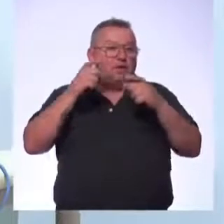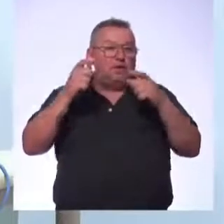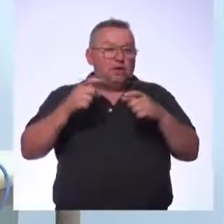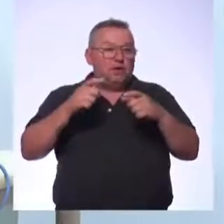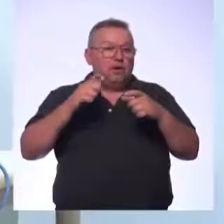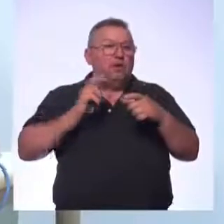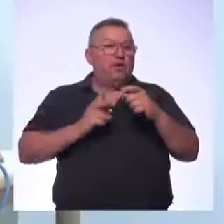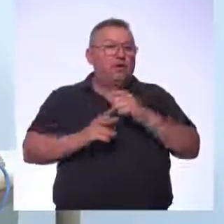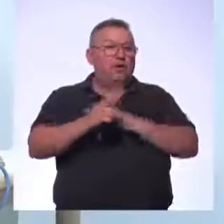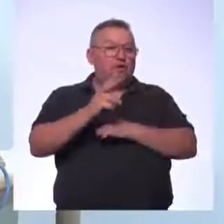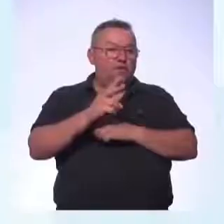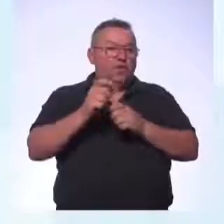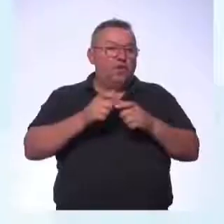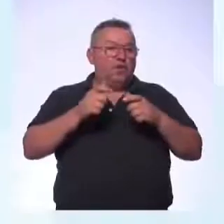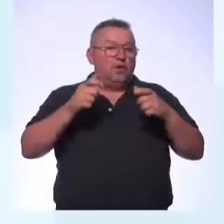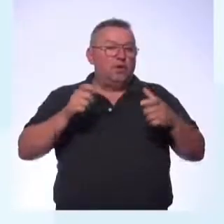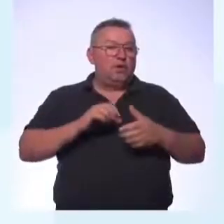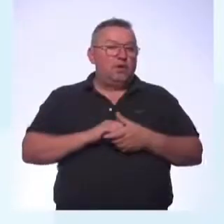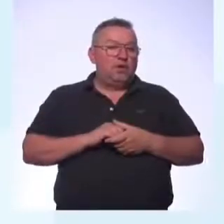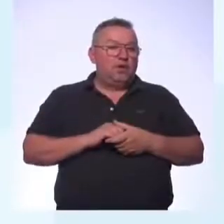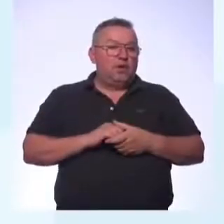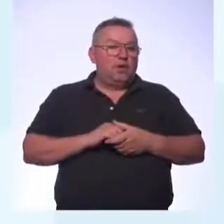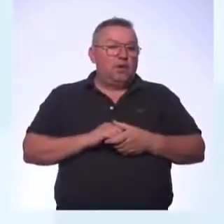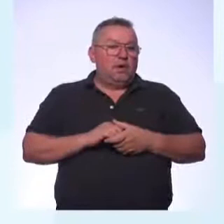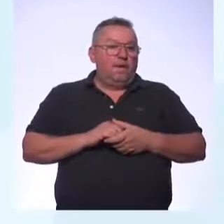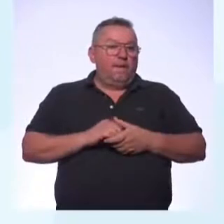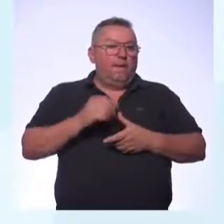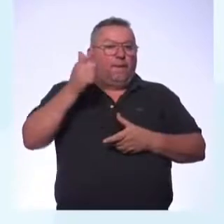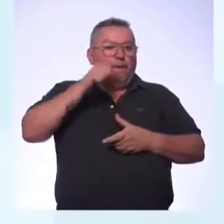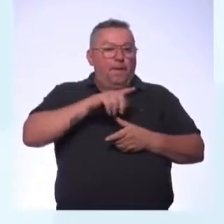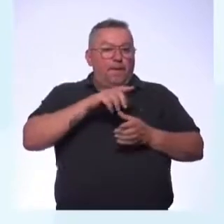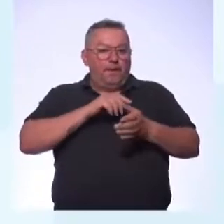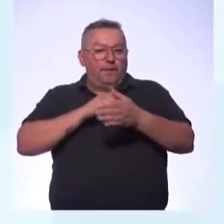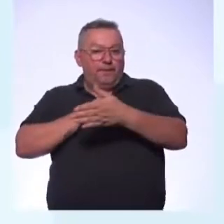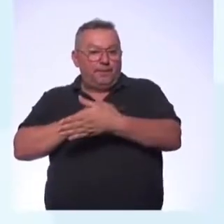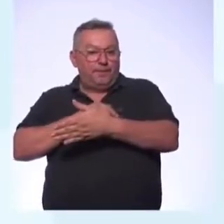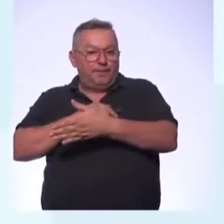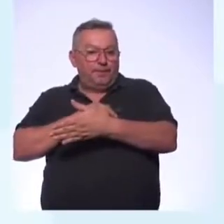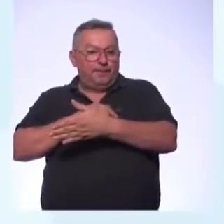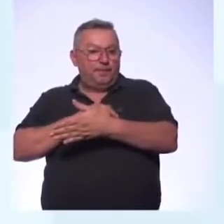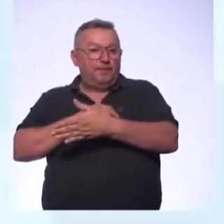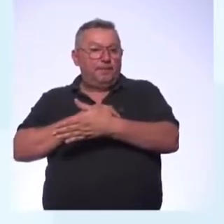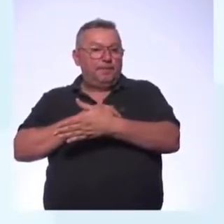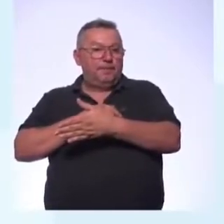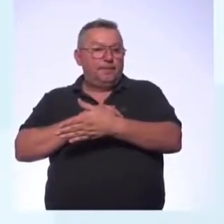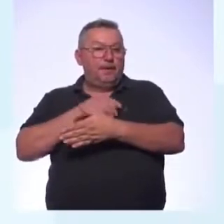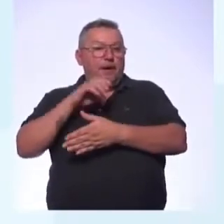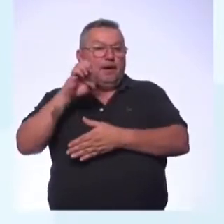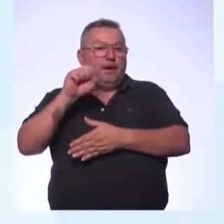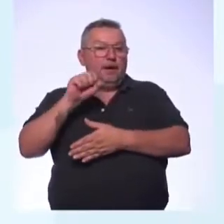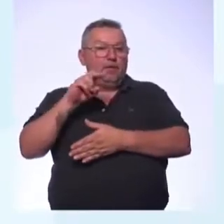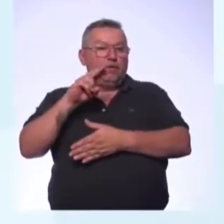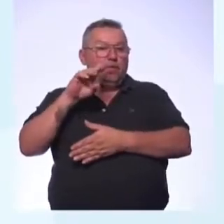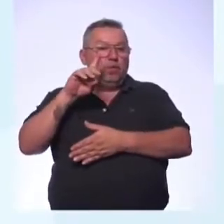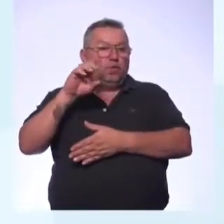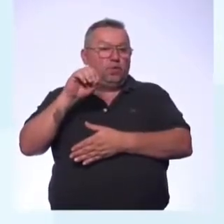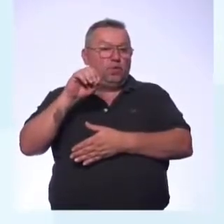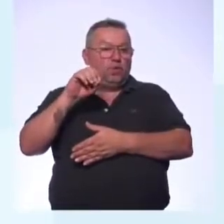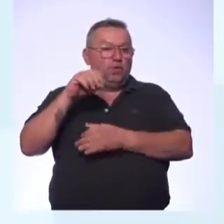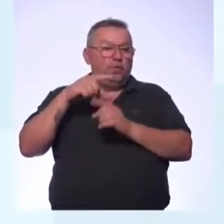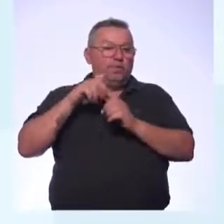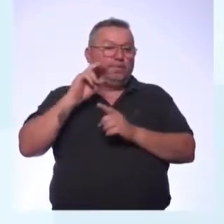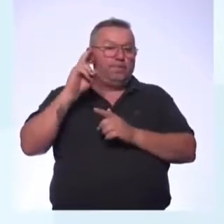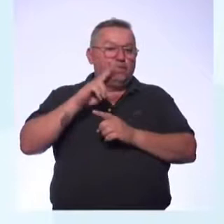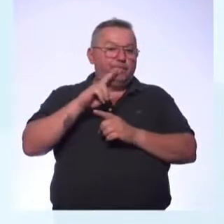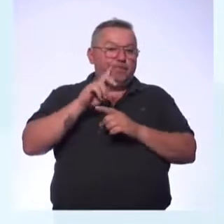ainda continua crescendo. Na outra figura embaixo à esquerda, nós temos o que é denominado de escudo. Por quê? Vocês estão